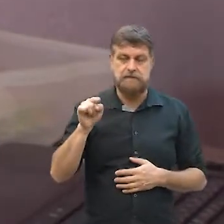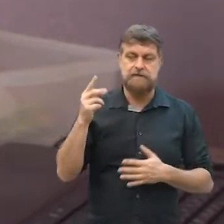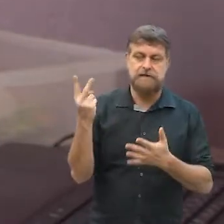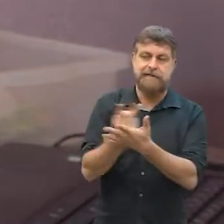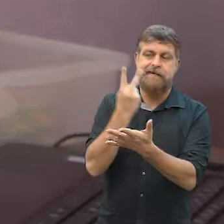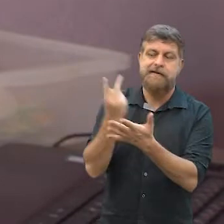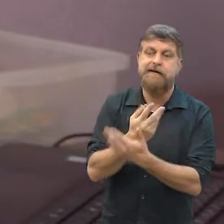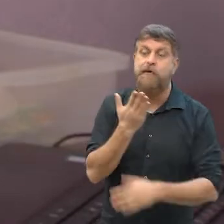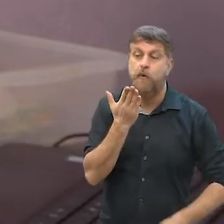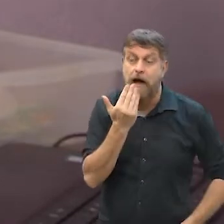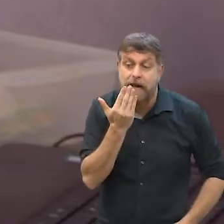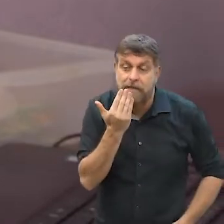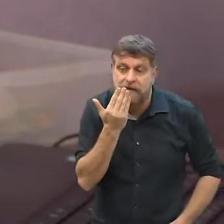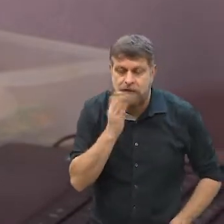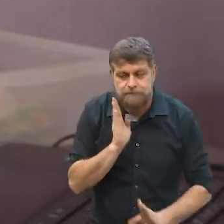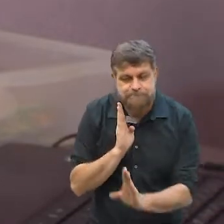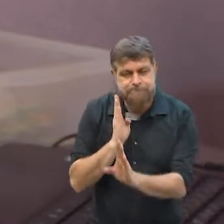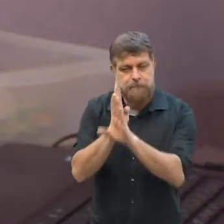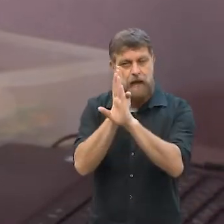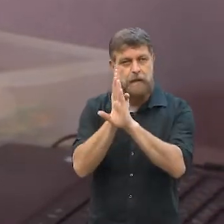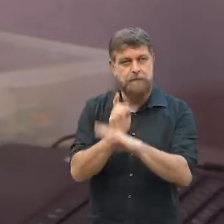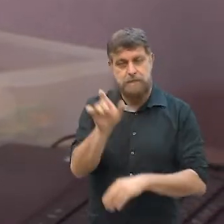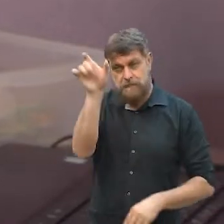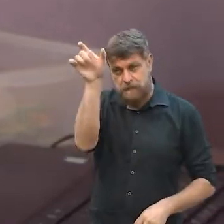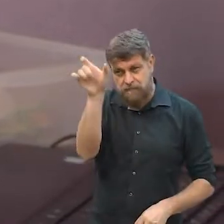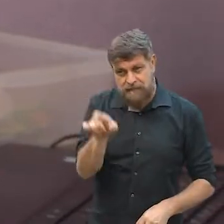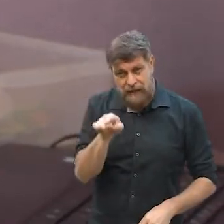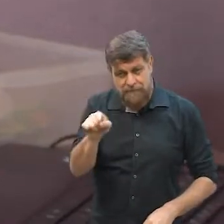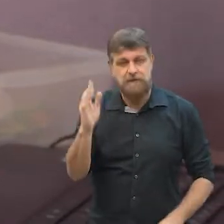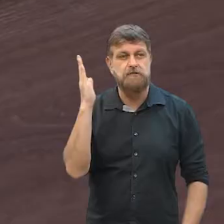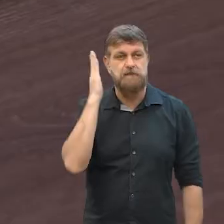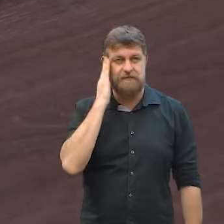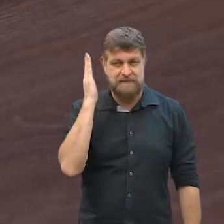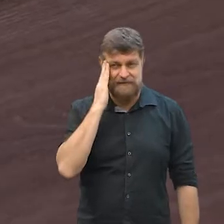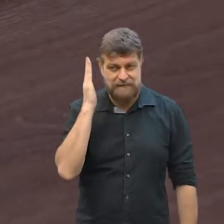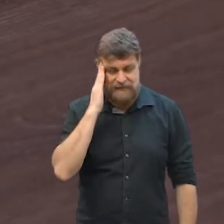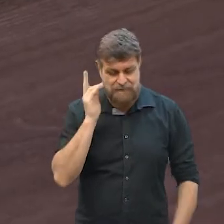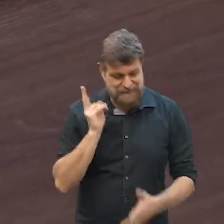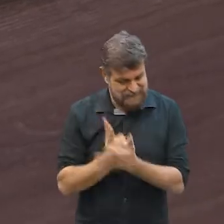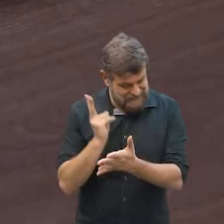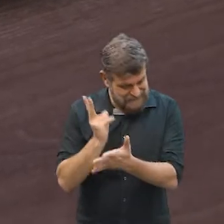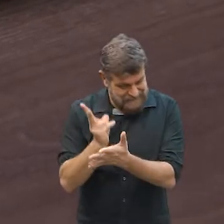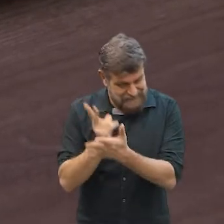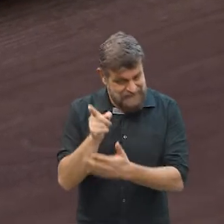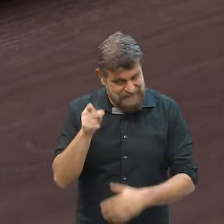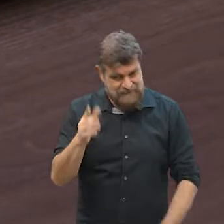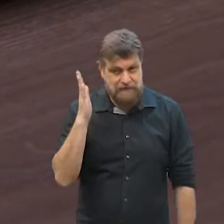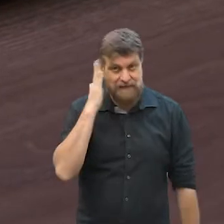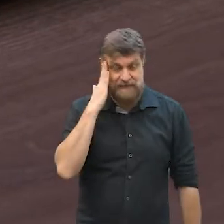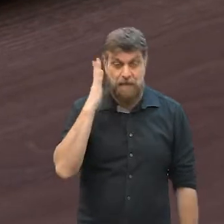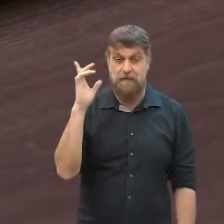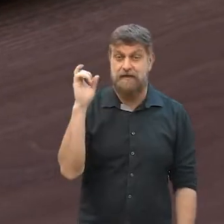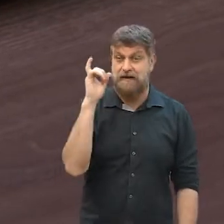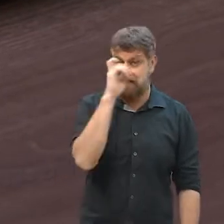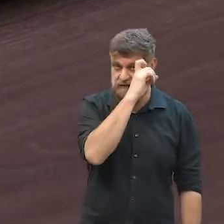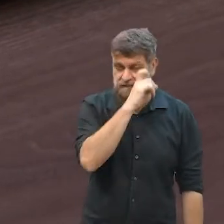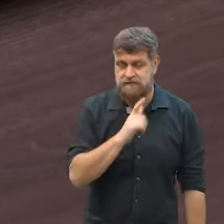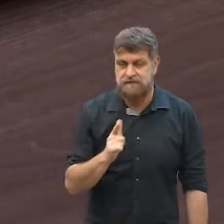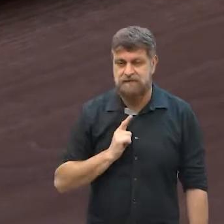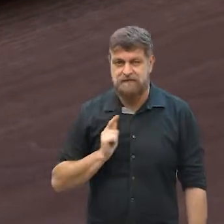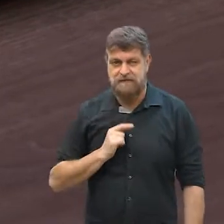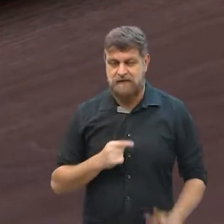erros alimentares, e a pessoa sabe. Sempre sabe, mas é difícil achar